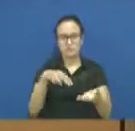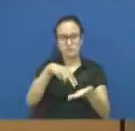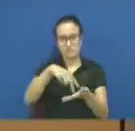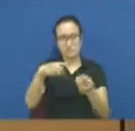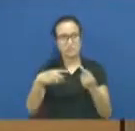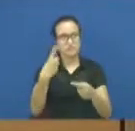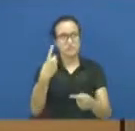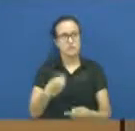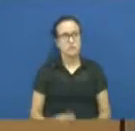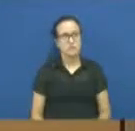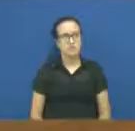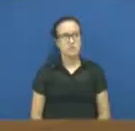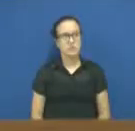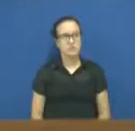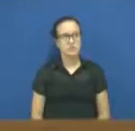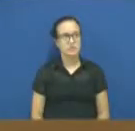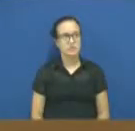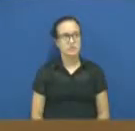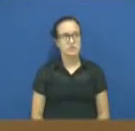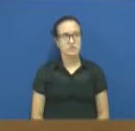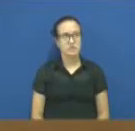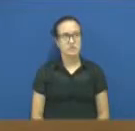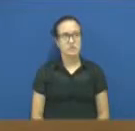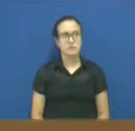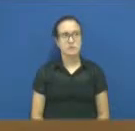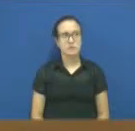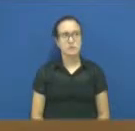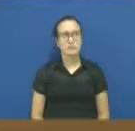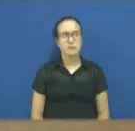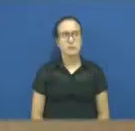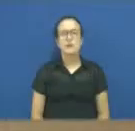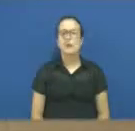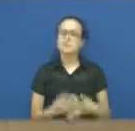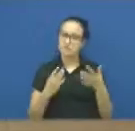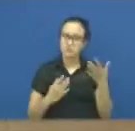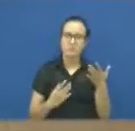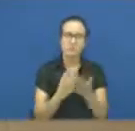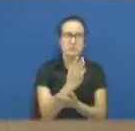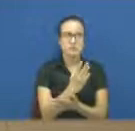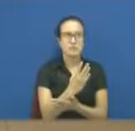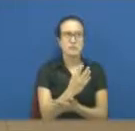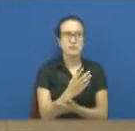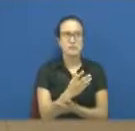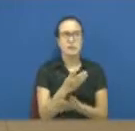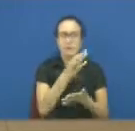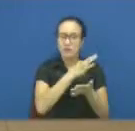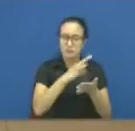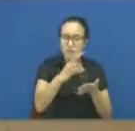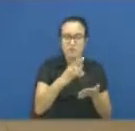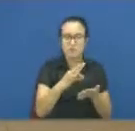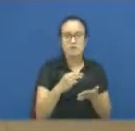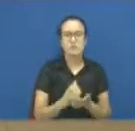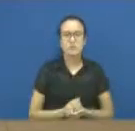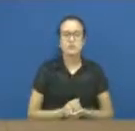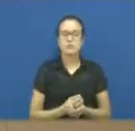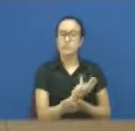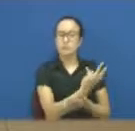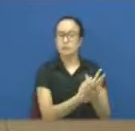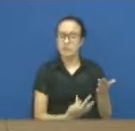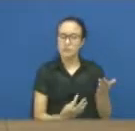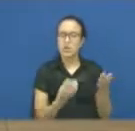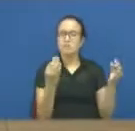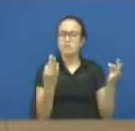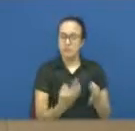aprovam e os de pé rejeitam. Portanto, está aprovada a correção de inexatidão de texto por todos